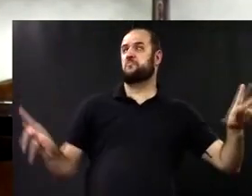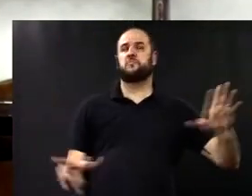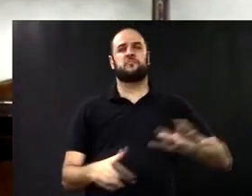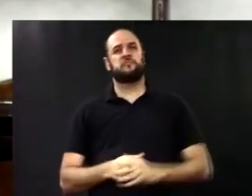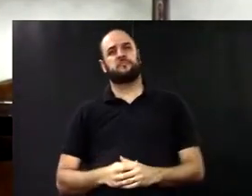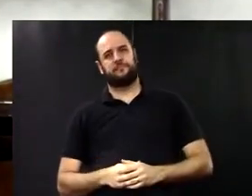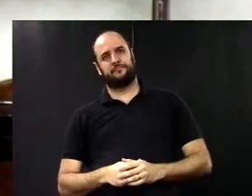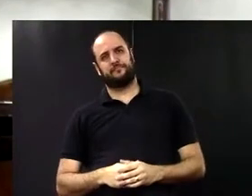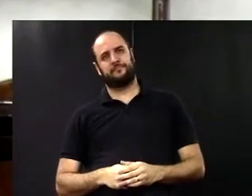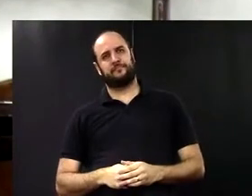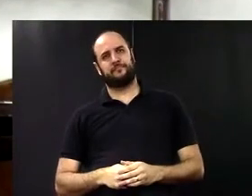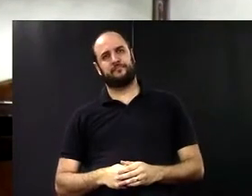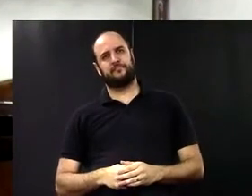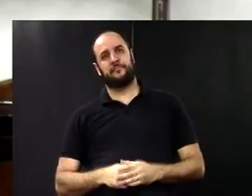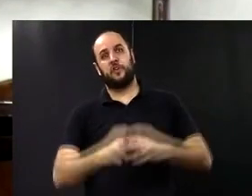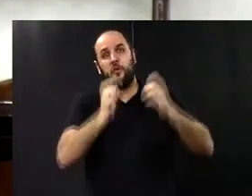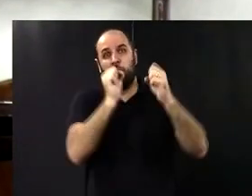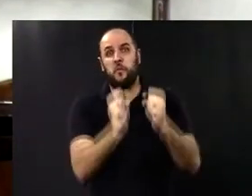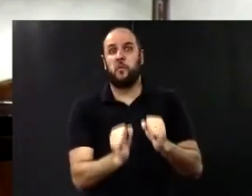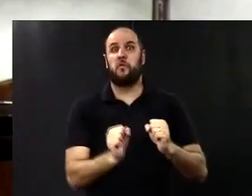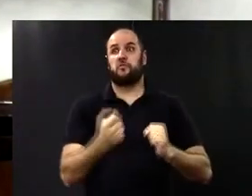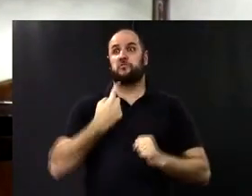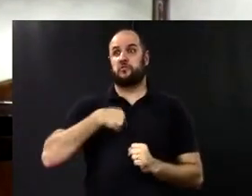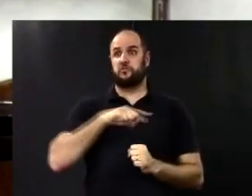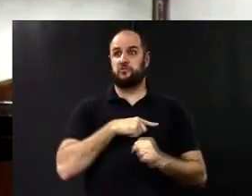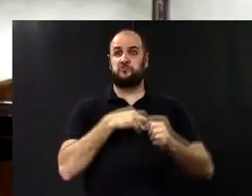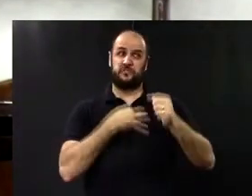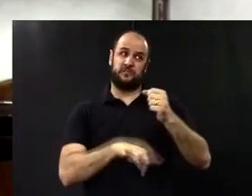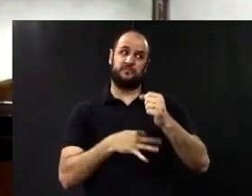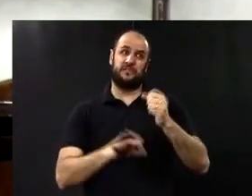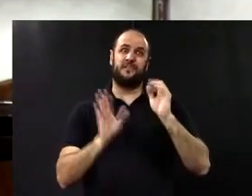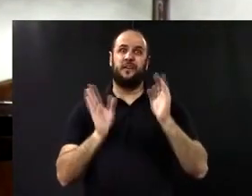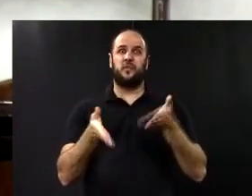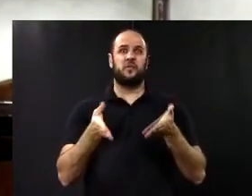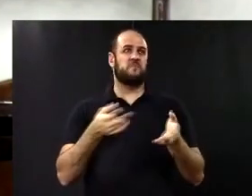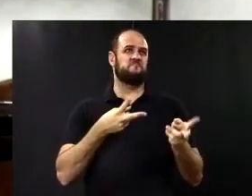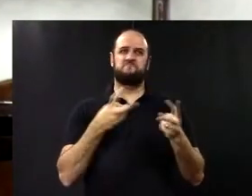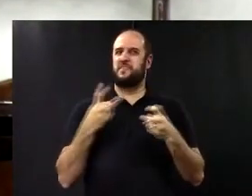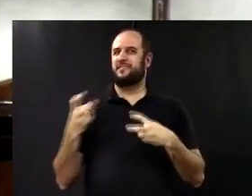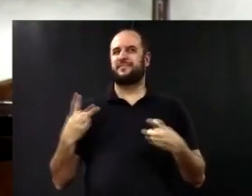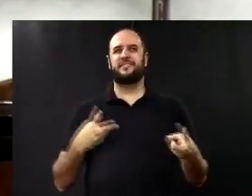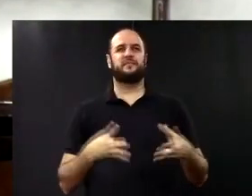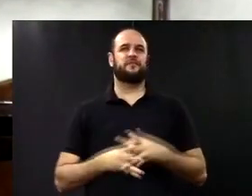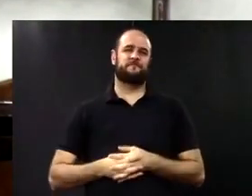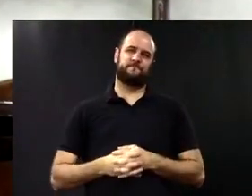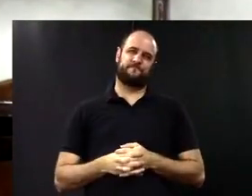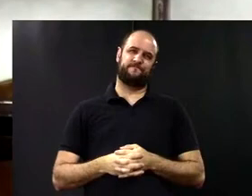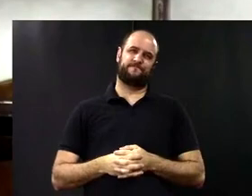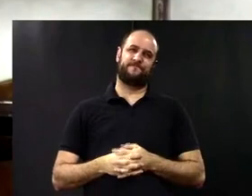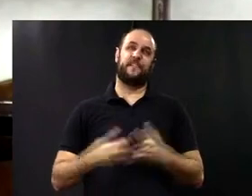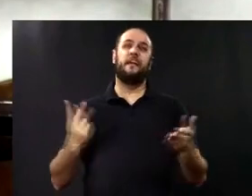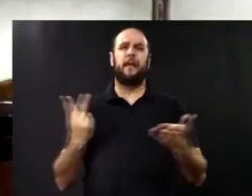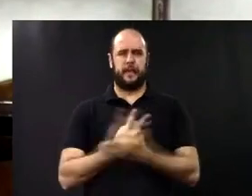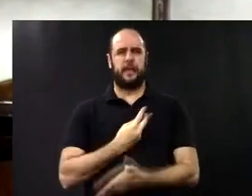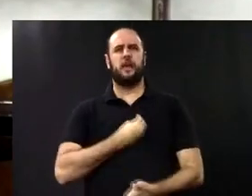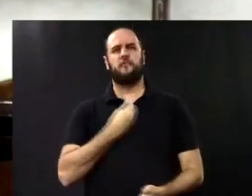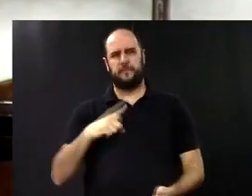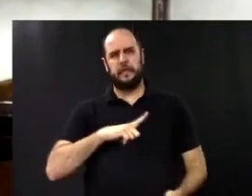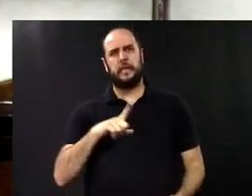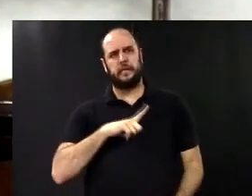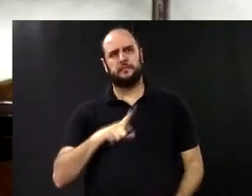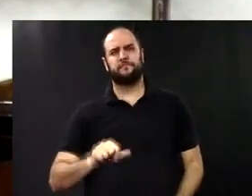Podemos até estar sendo disciplinados sem percebermos. E aqui é um erro que muitas vezes nós